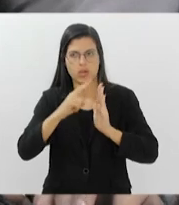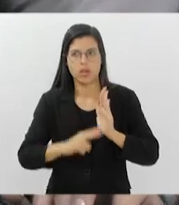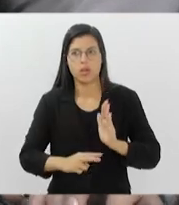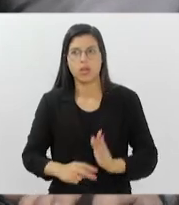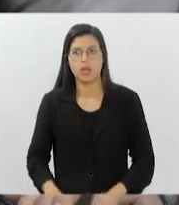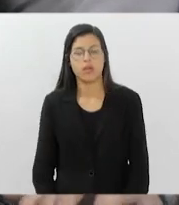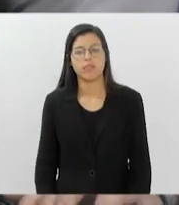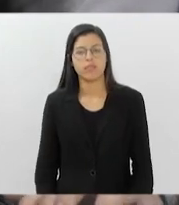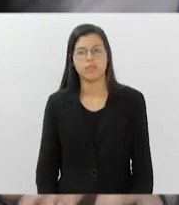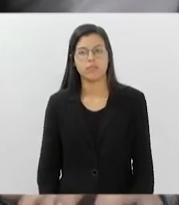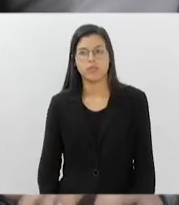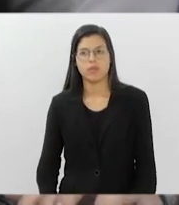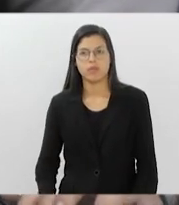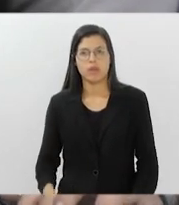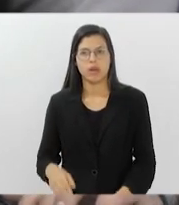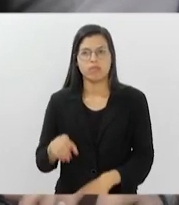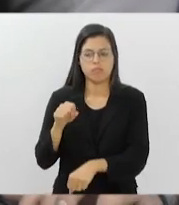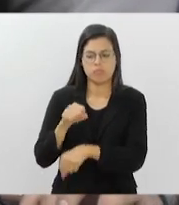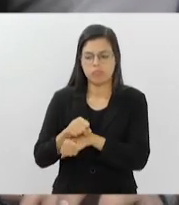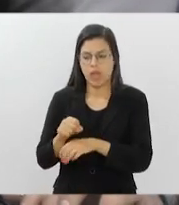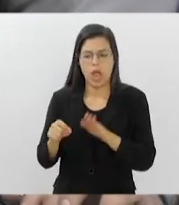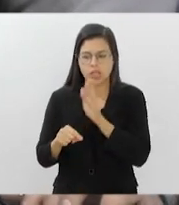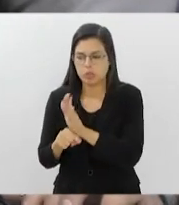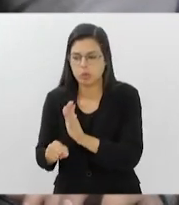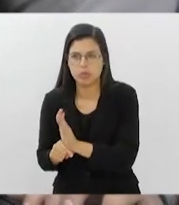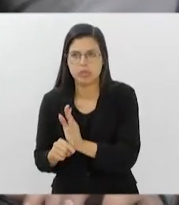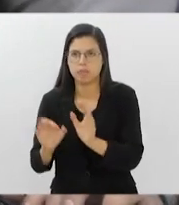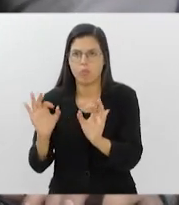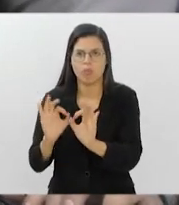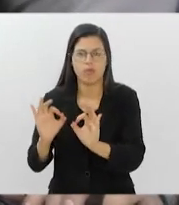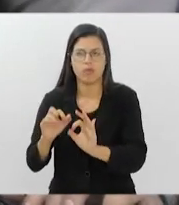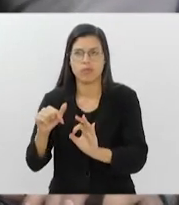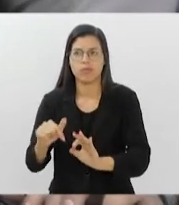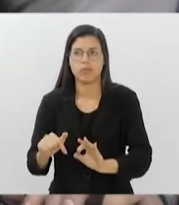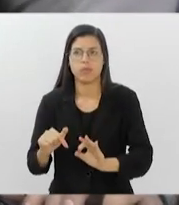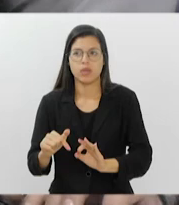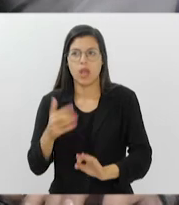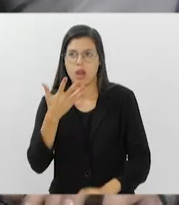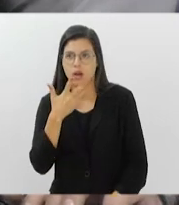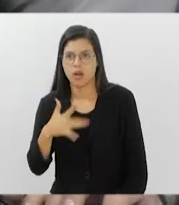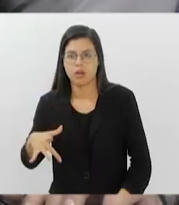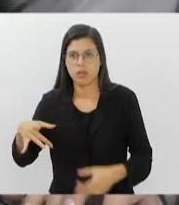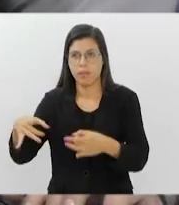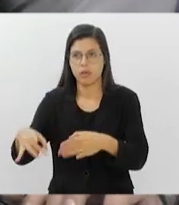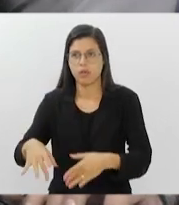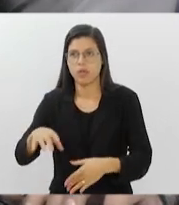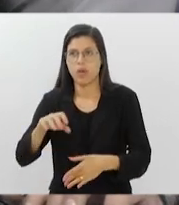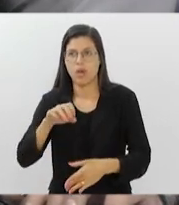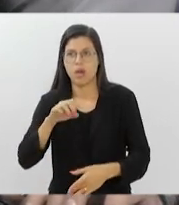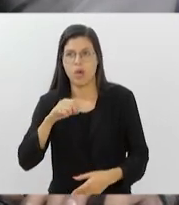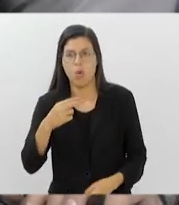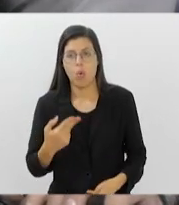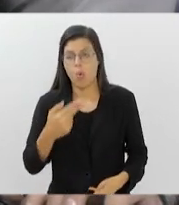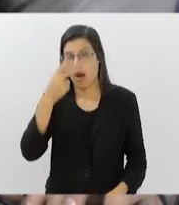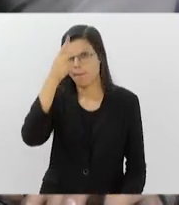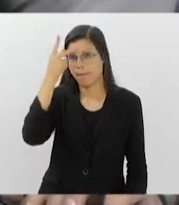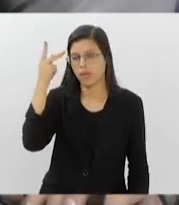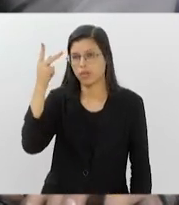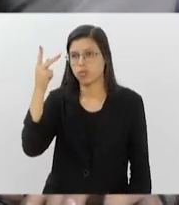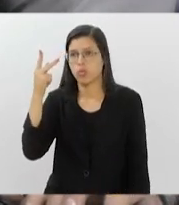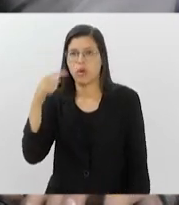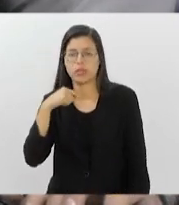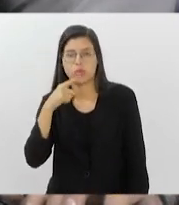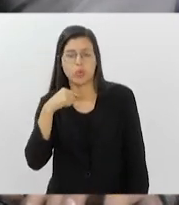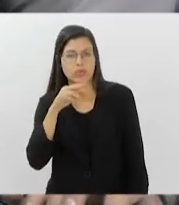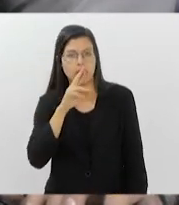Deixar de prestar assistência, quando possível, fazê-la sem risco pessoal, a criança abandonada ou extraviada, ou a pessoa inválida ou